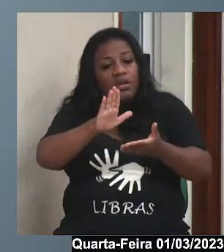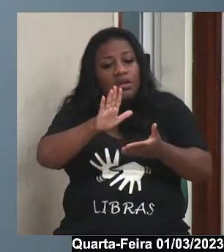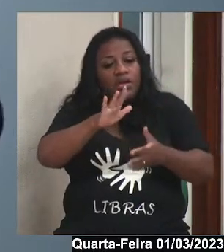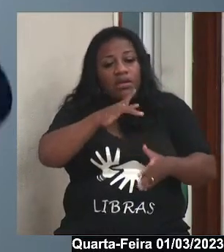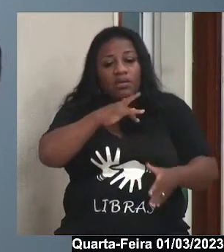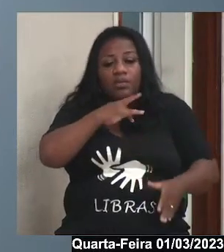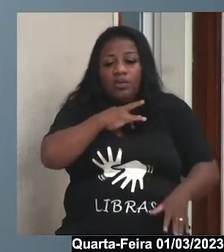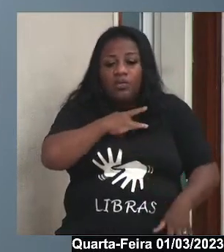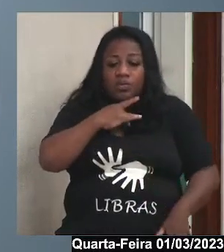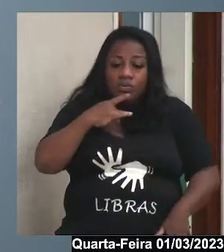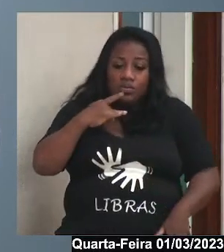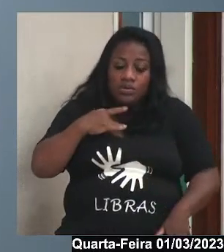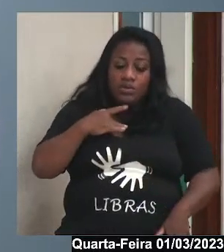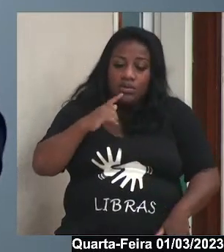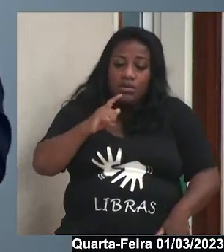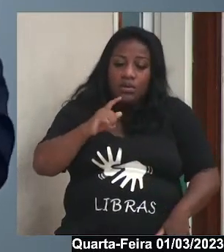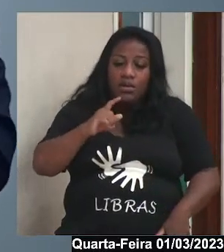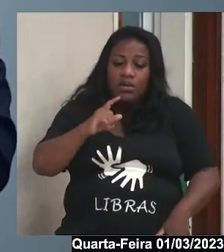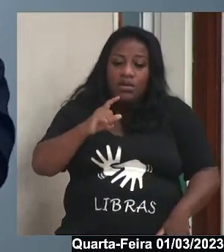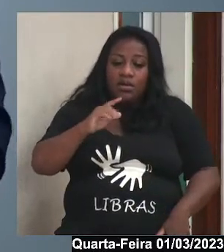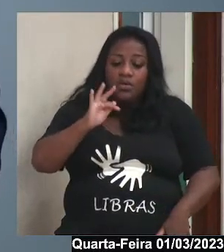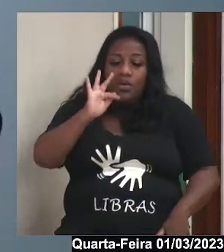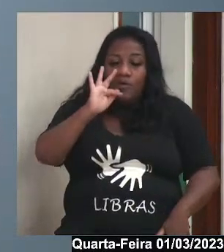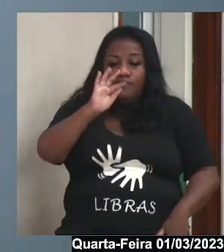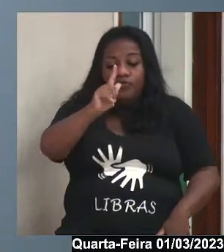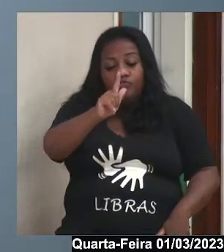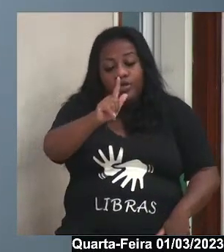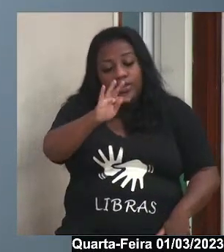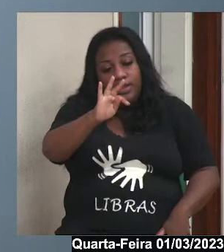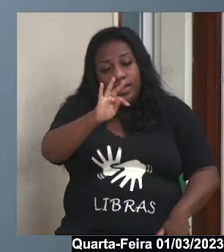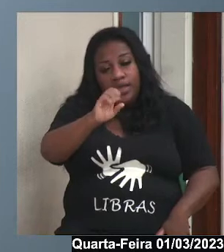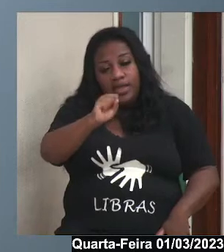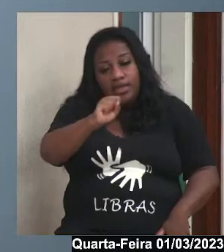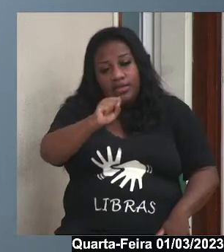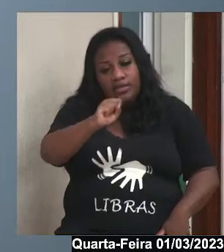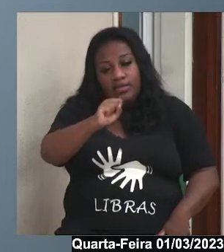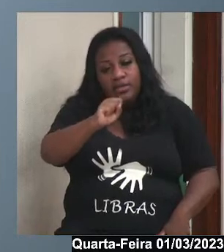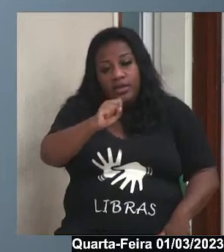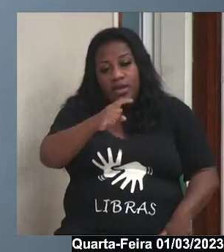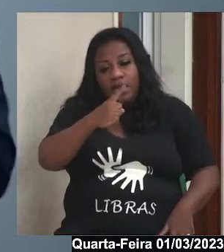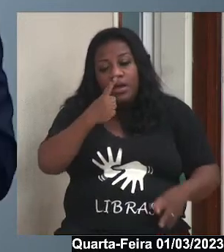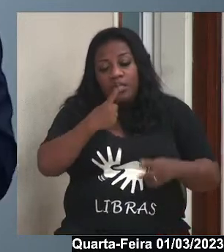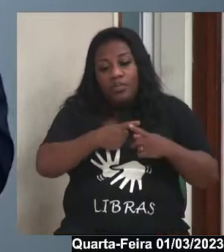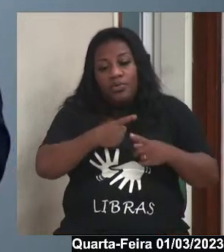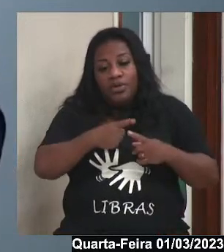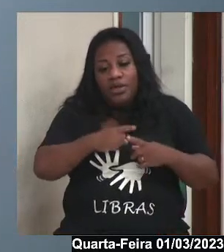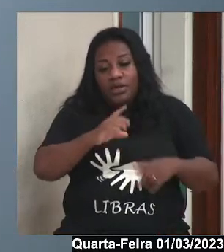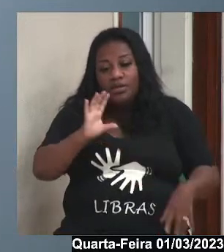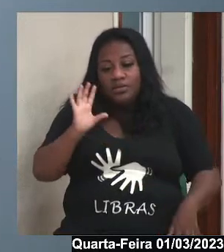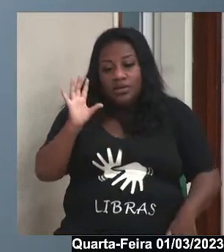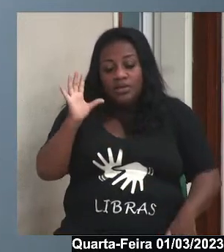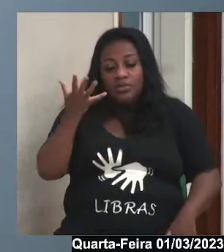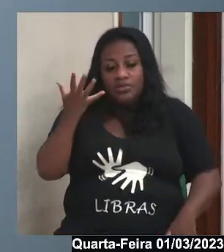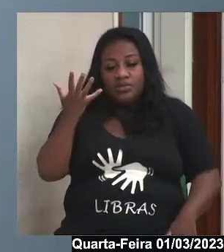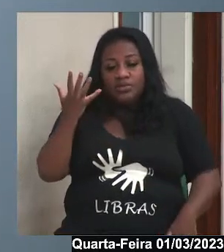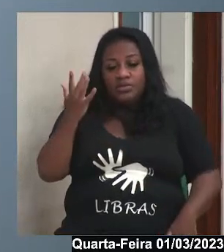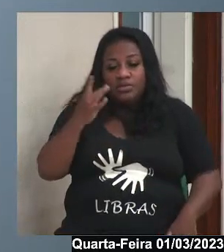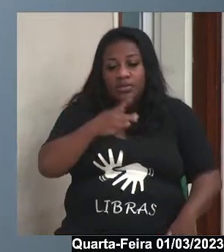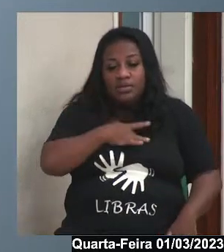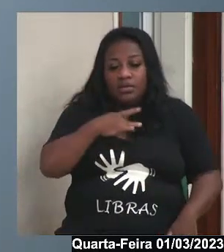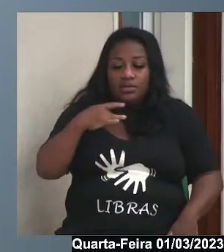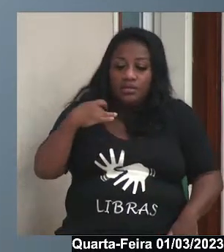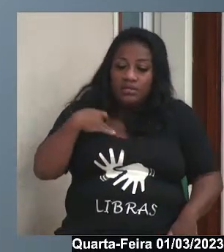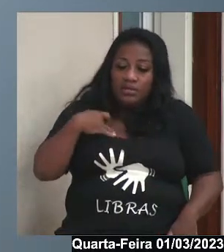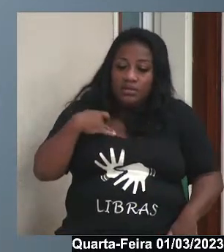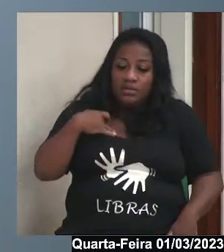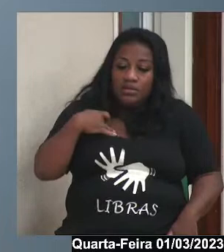rescisão, não receberam FGTS. E o mais importante, por que, que isso não está acontecendo só na saúde? Senhores vereadores, eu